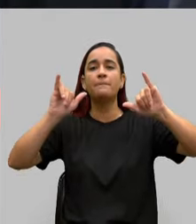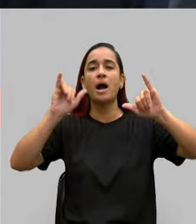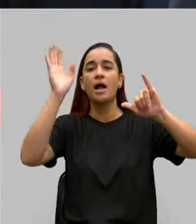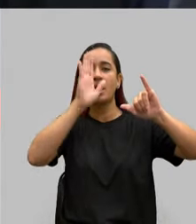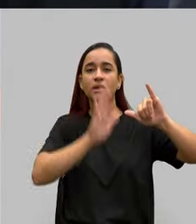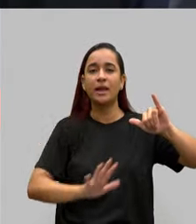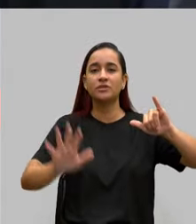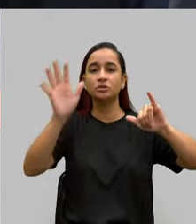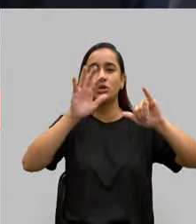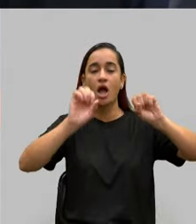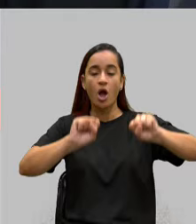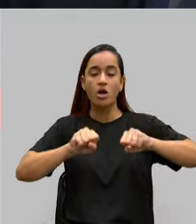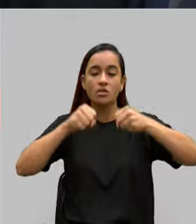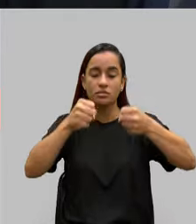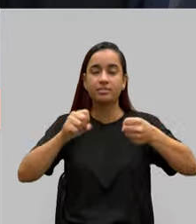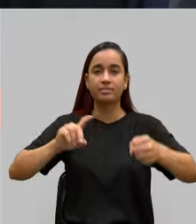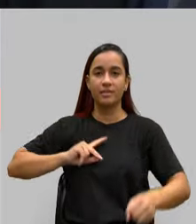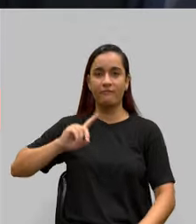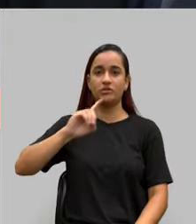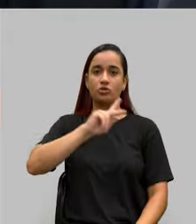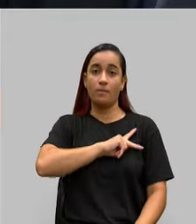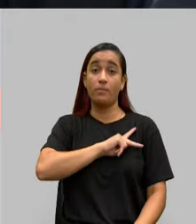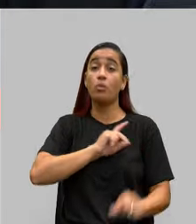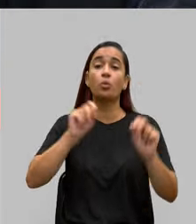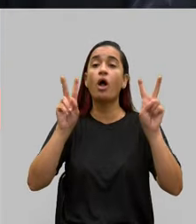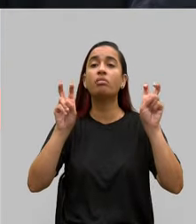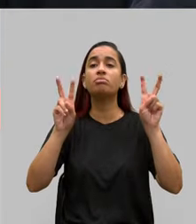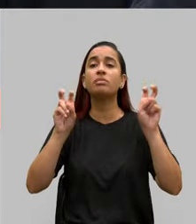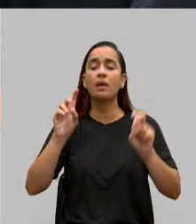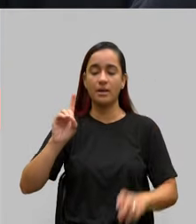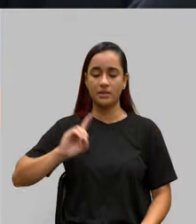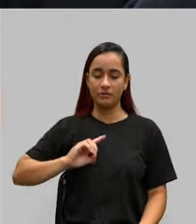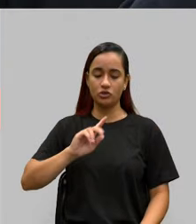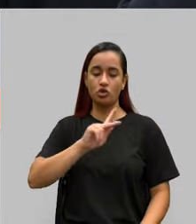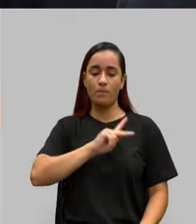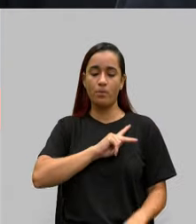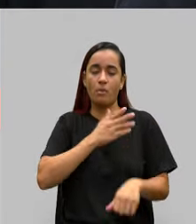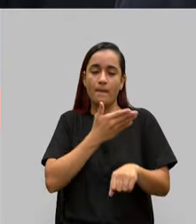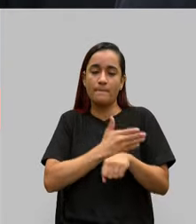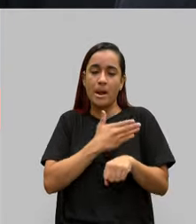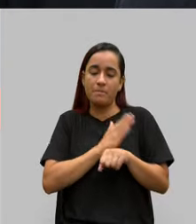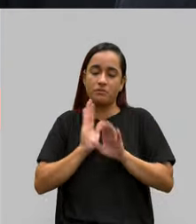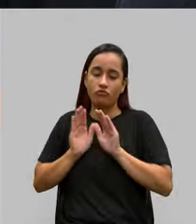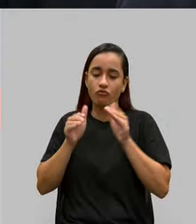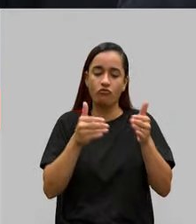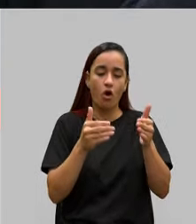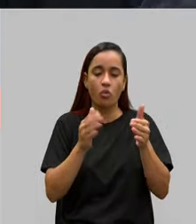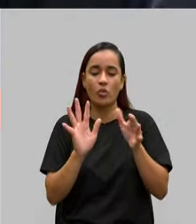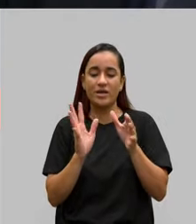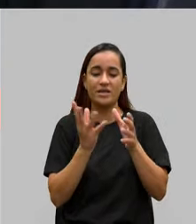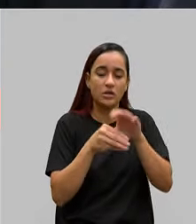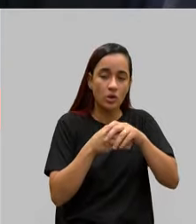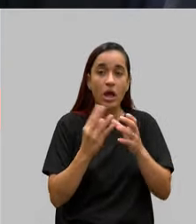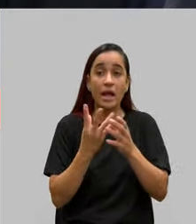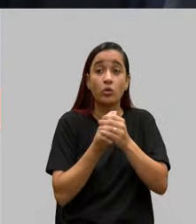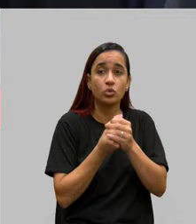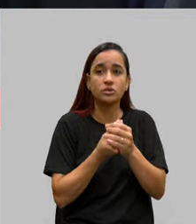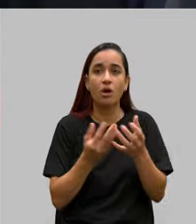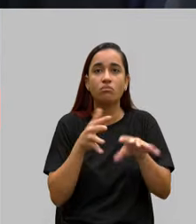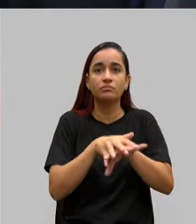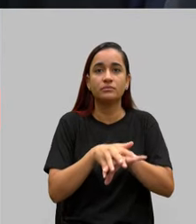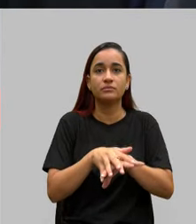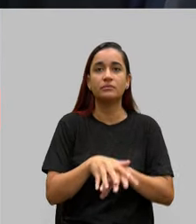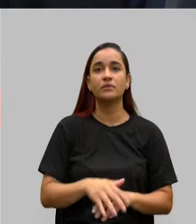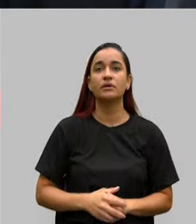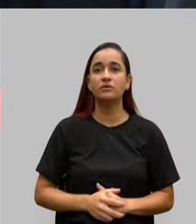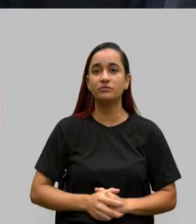esse ano a gente tá com o slogam defensoria pública em Ação pela inclusão pra comunidade surda Esse é meu sinal